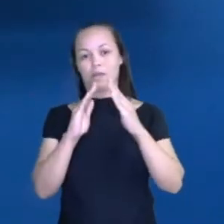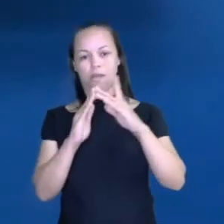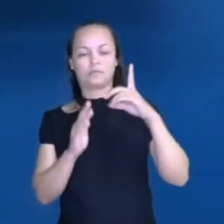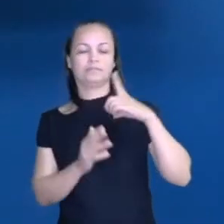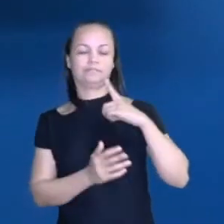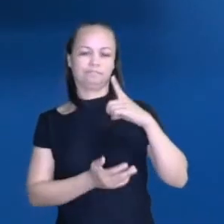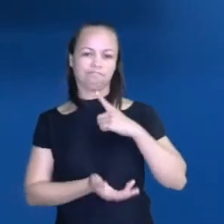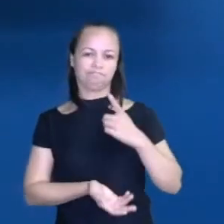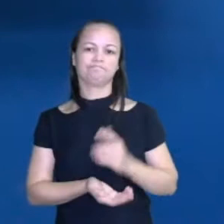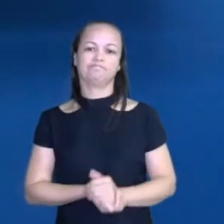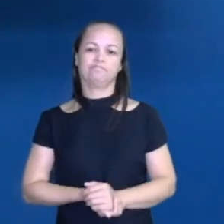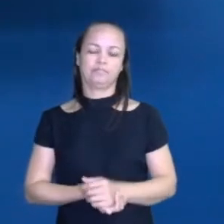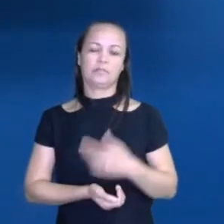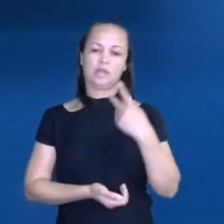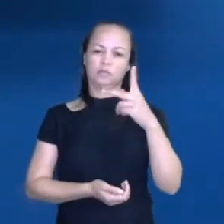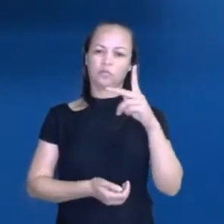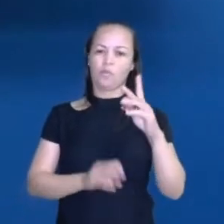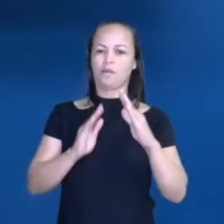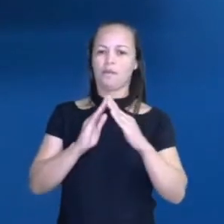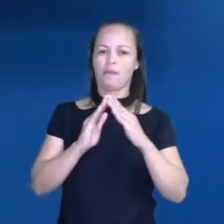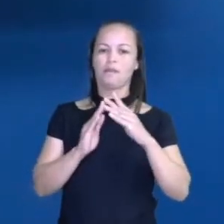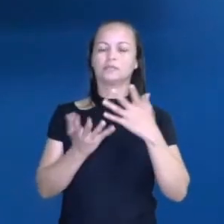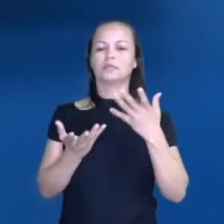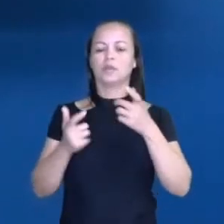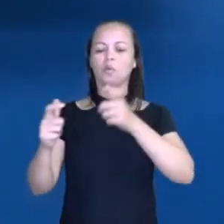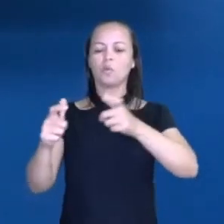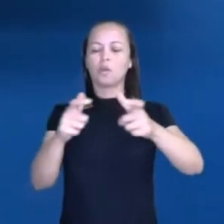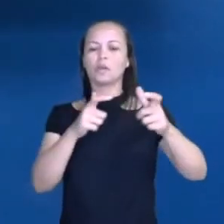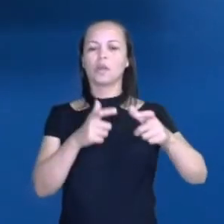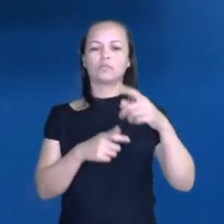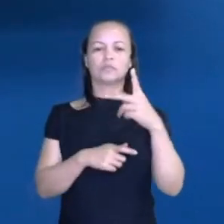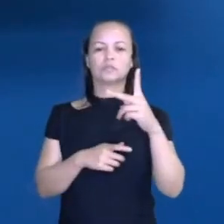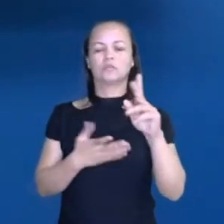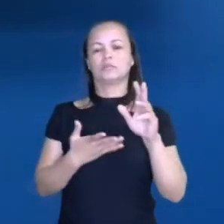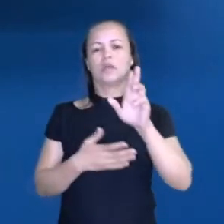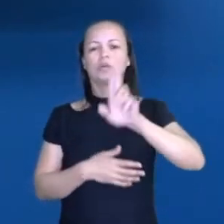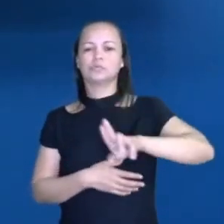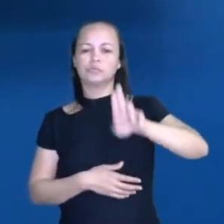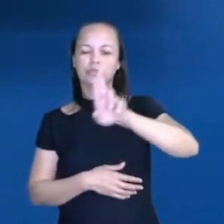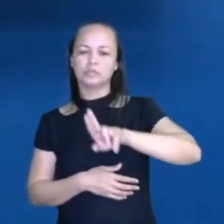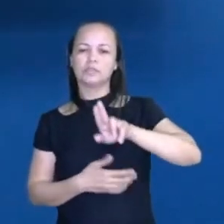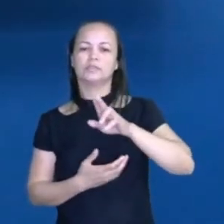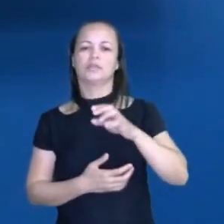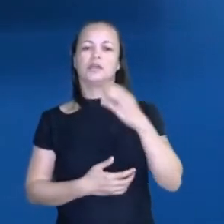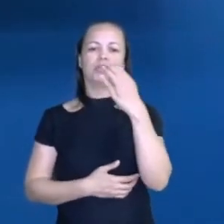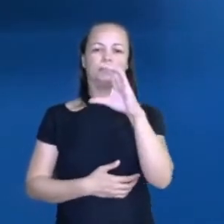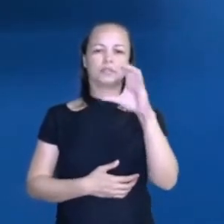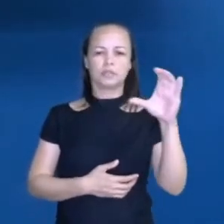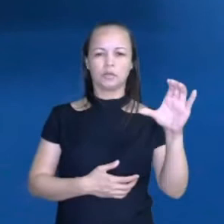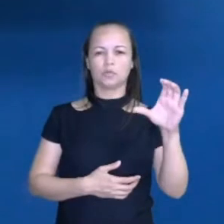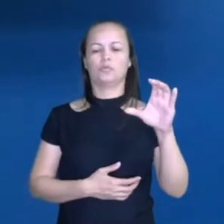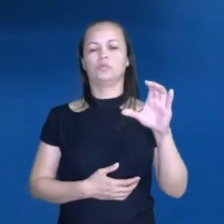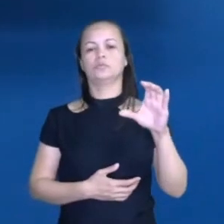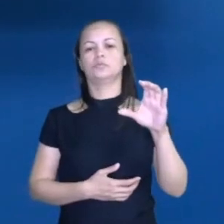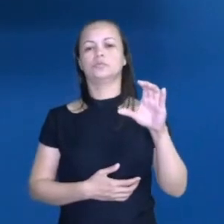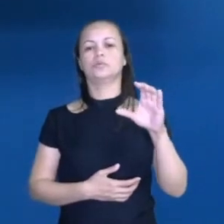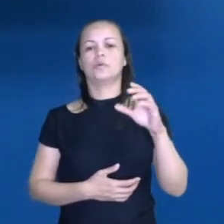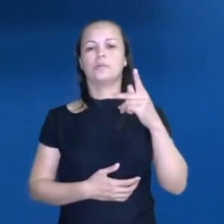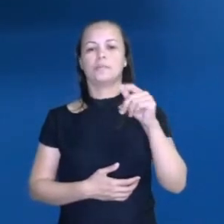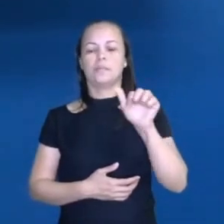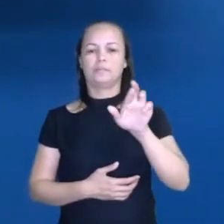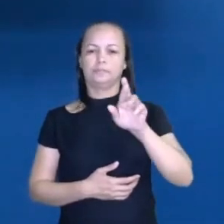tem a tua casa qualquer canto que você for é utilizado circuito em